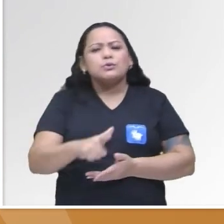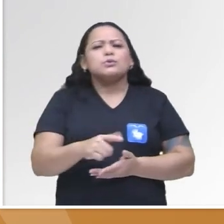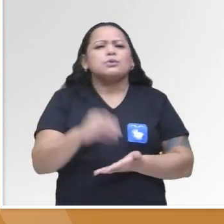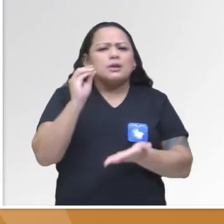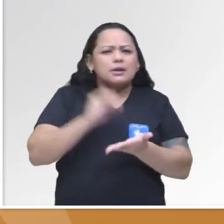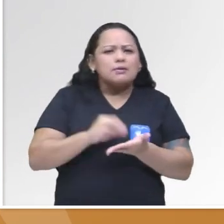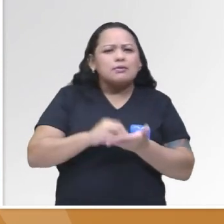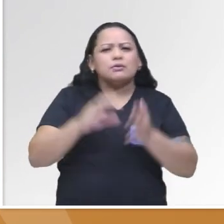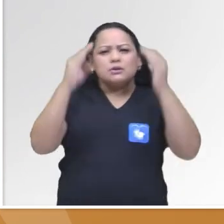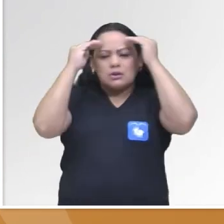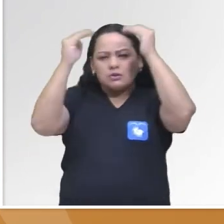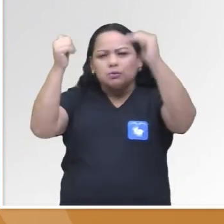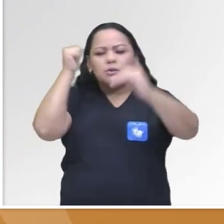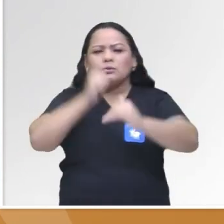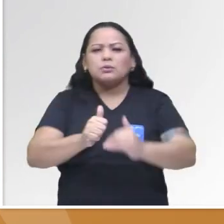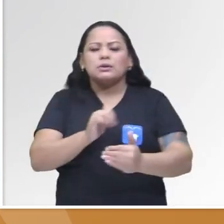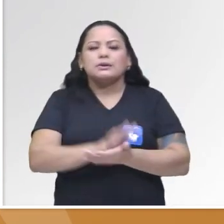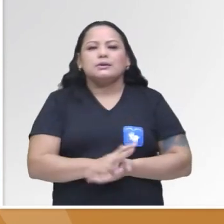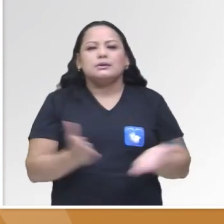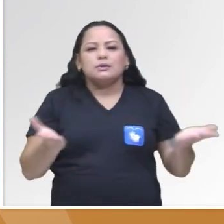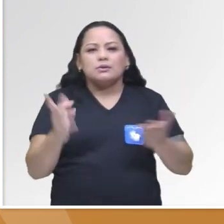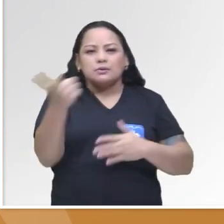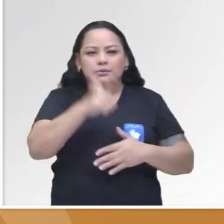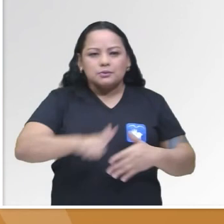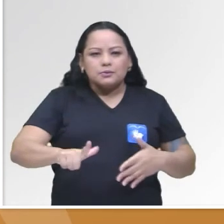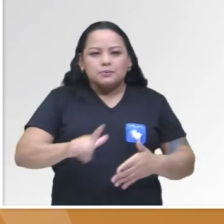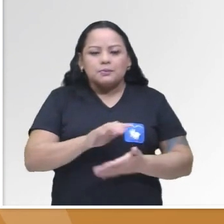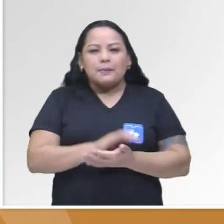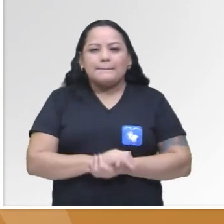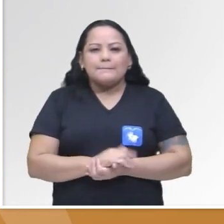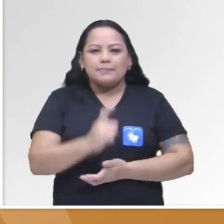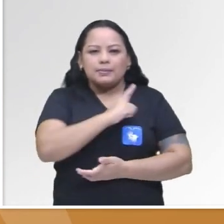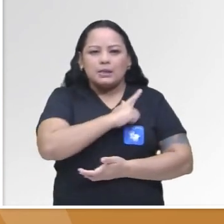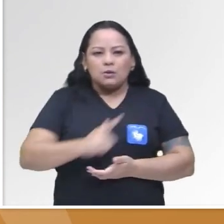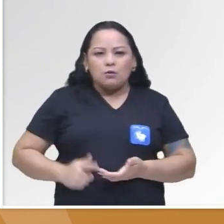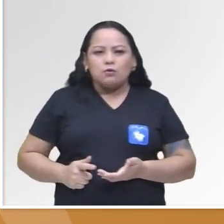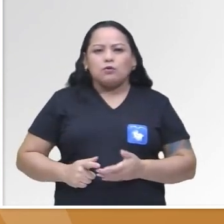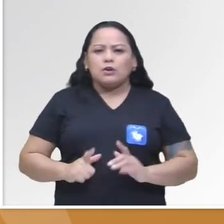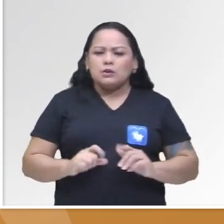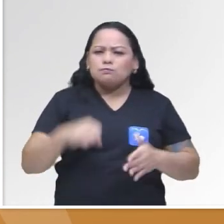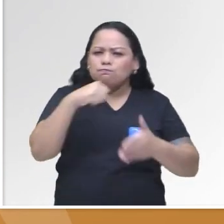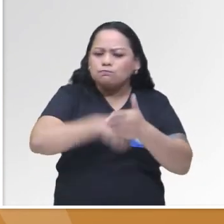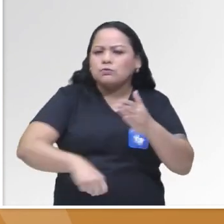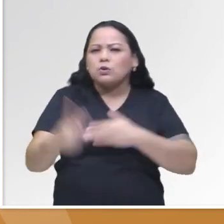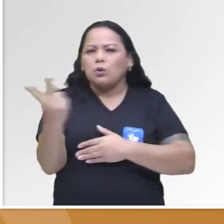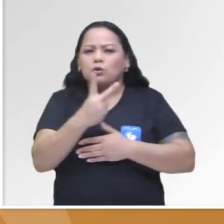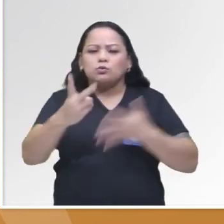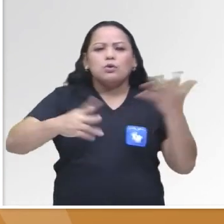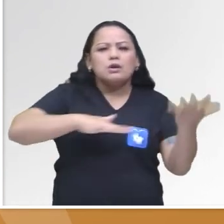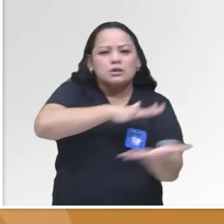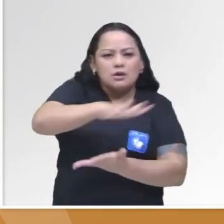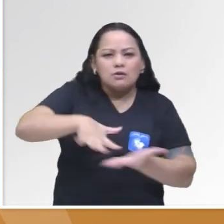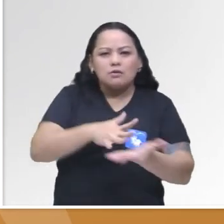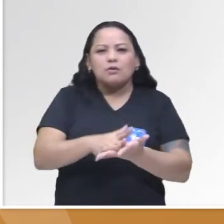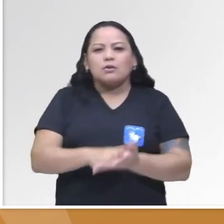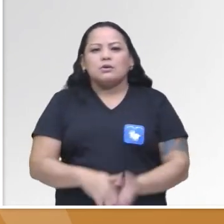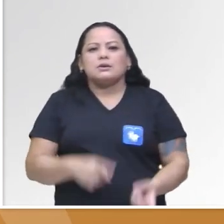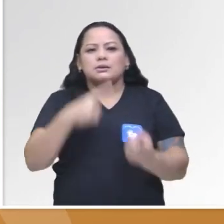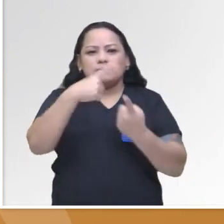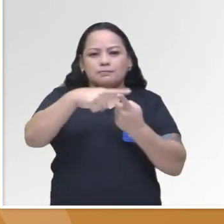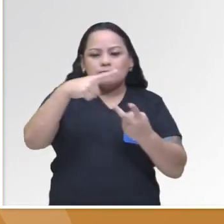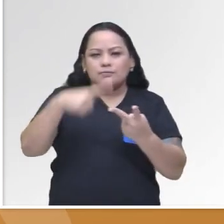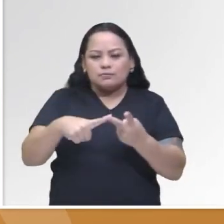todo mundo, ok? Continuando. O governo enfrentou duas revoltas, a dos integralistas e a